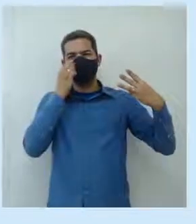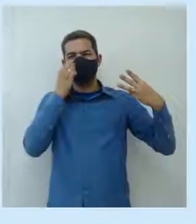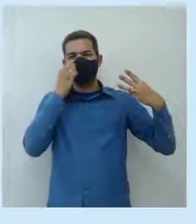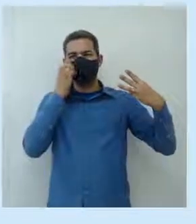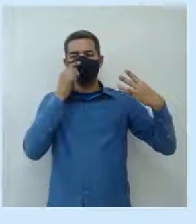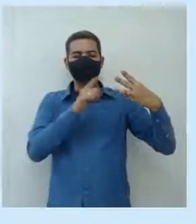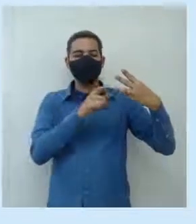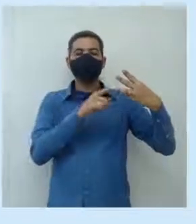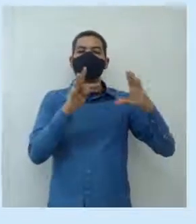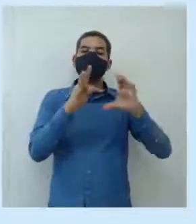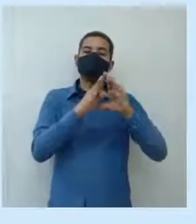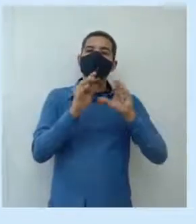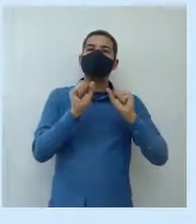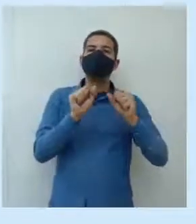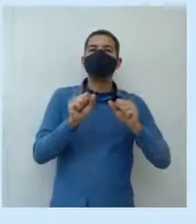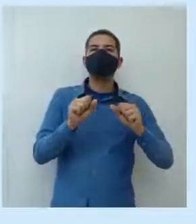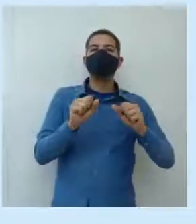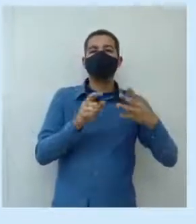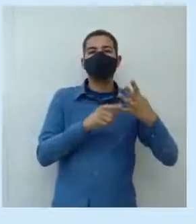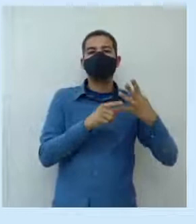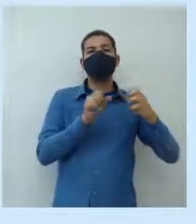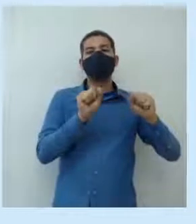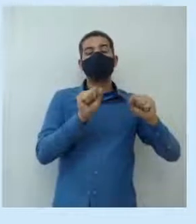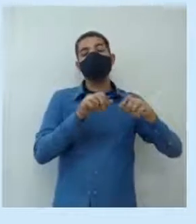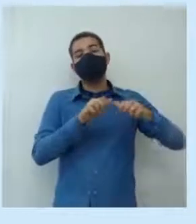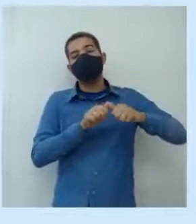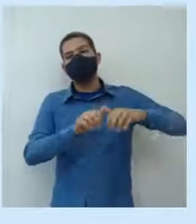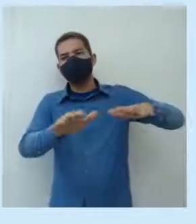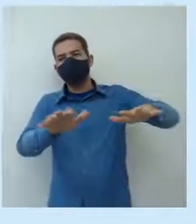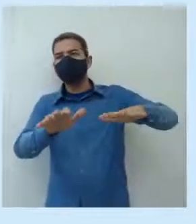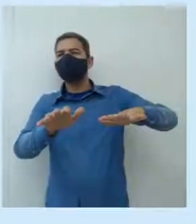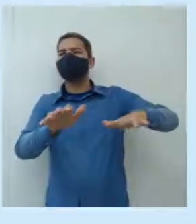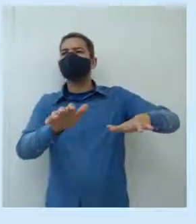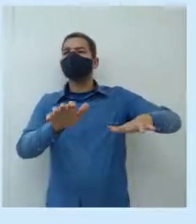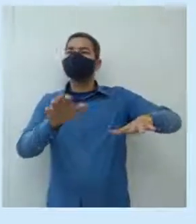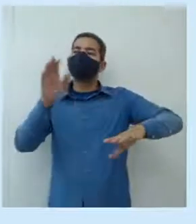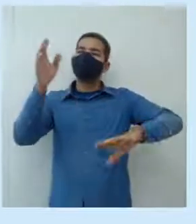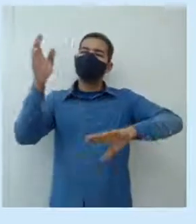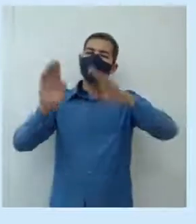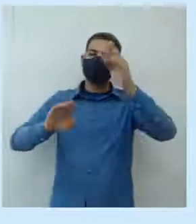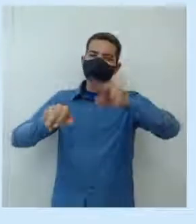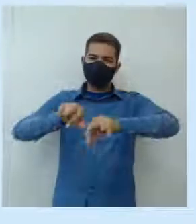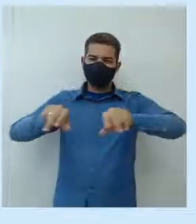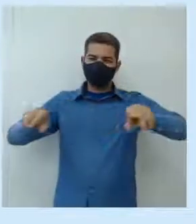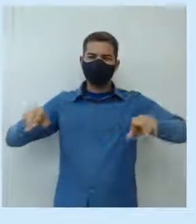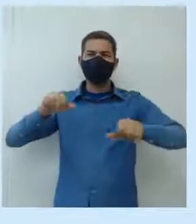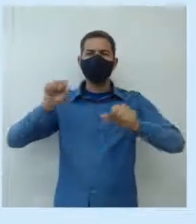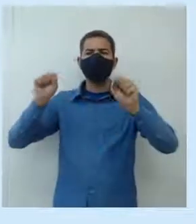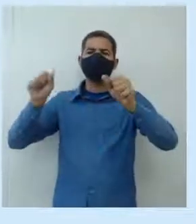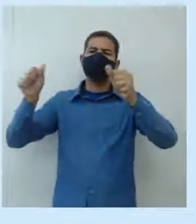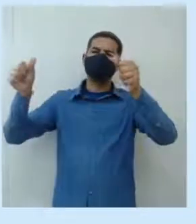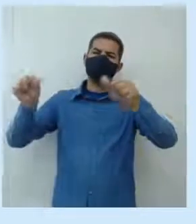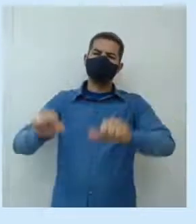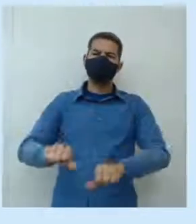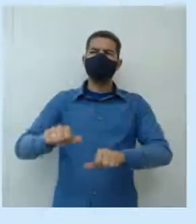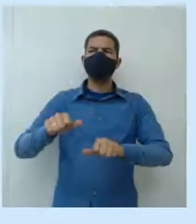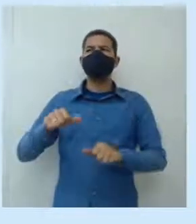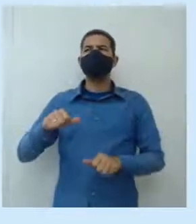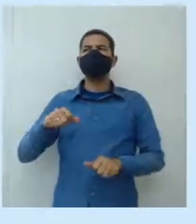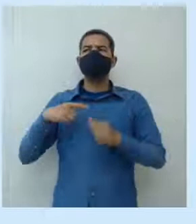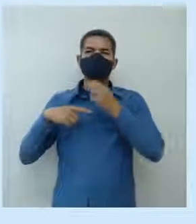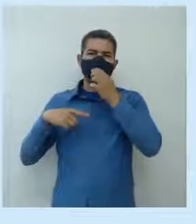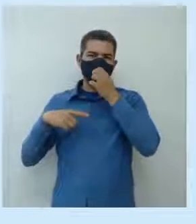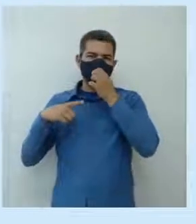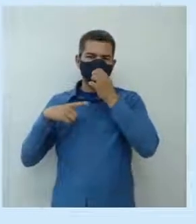o cruzamento com outras plantas ela poderia transferir genes resistentes a herbicidas, assim